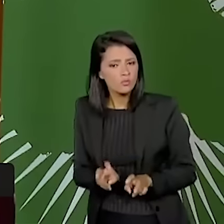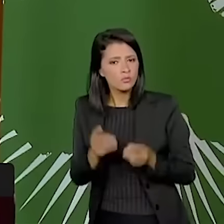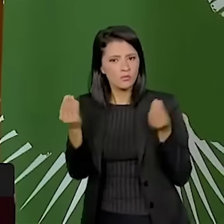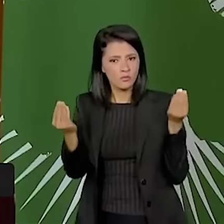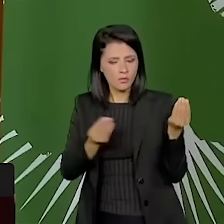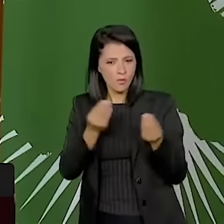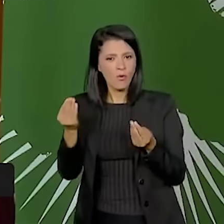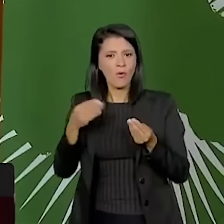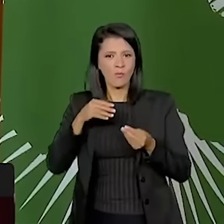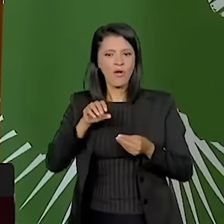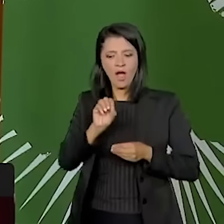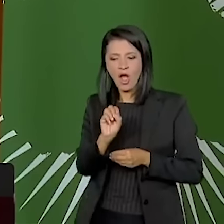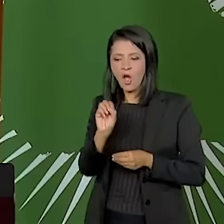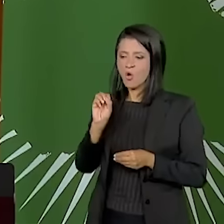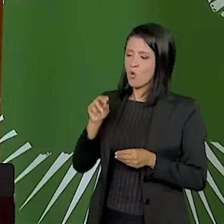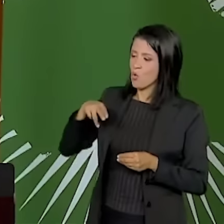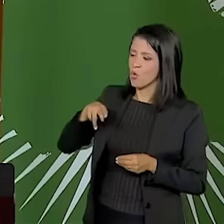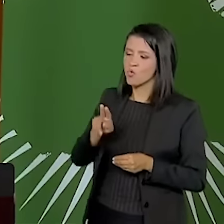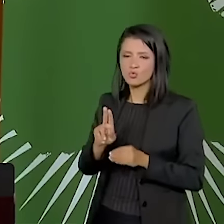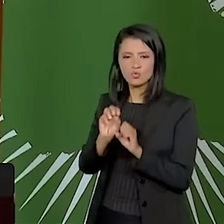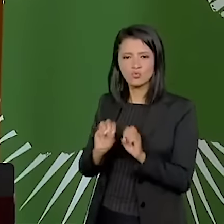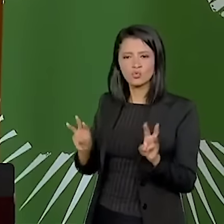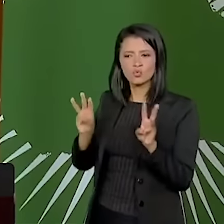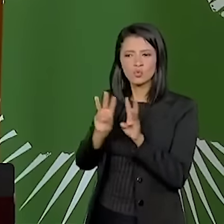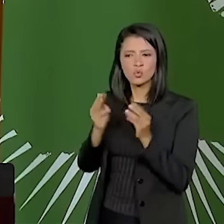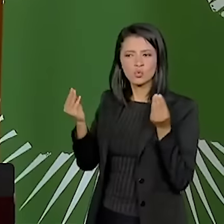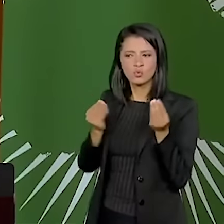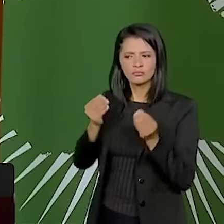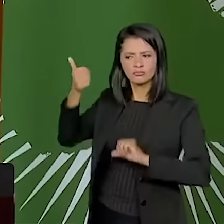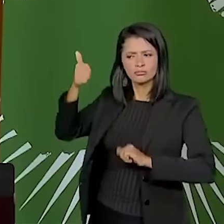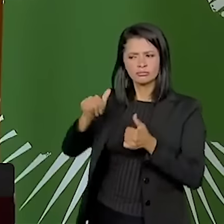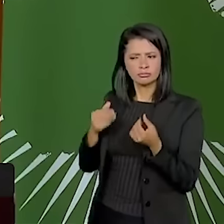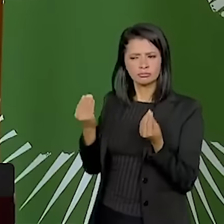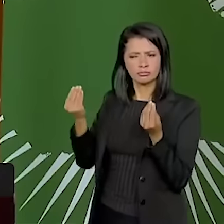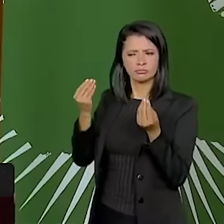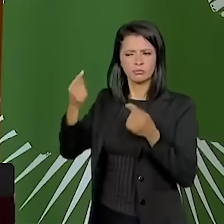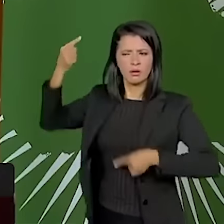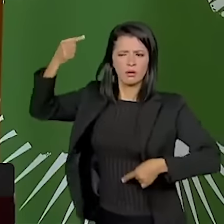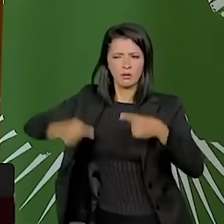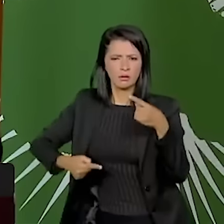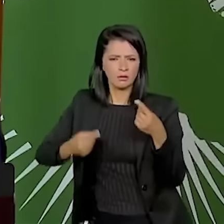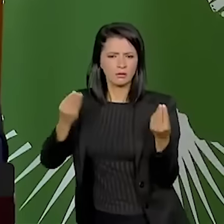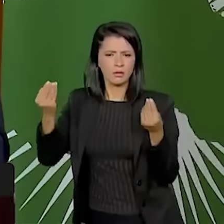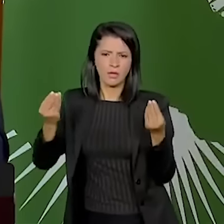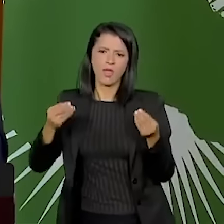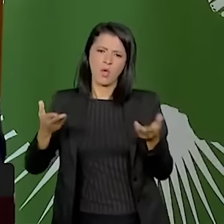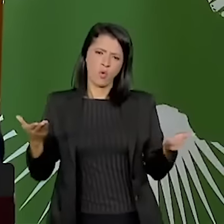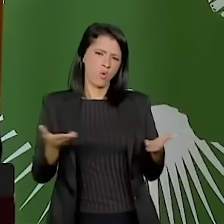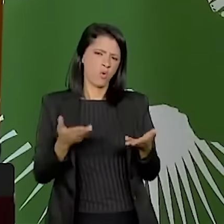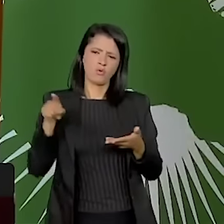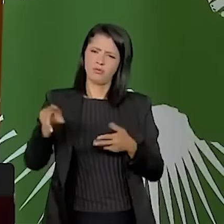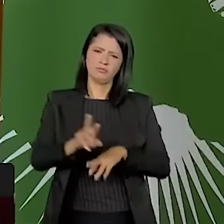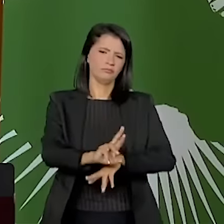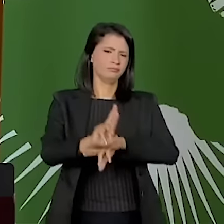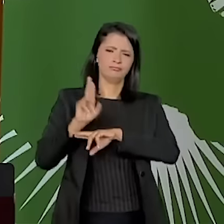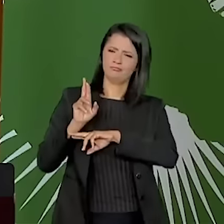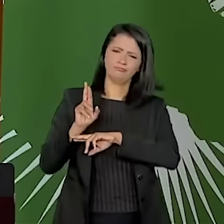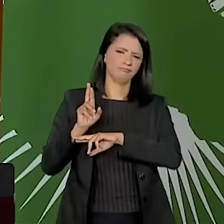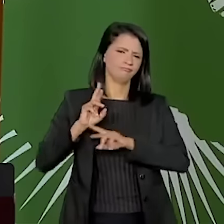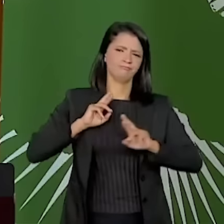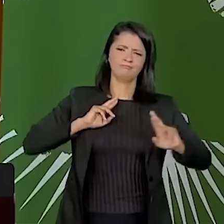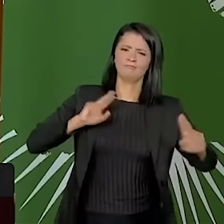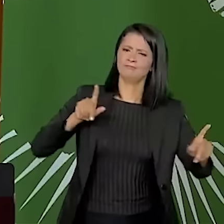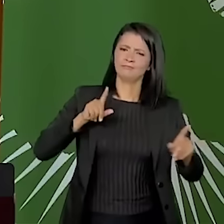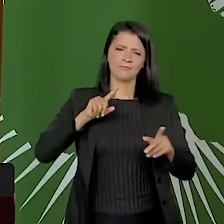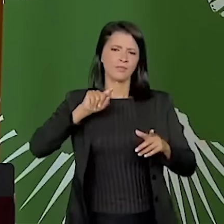funcionamento das Nações Unidas. É porque, do jeito que está hoje, efetivamente a ONU não representa mais as razões